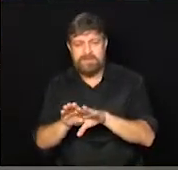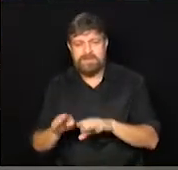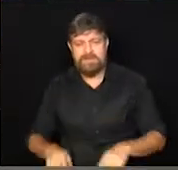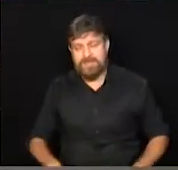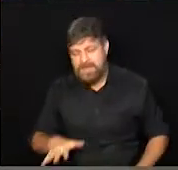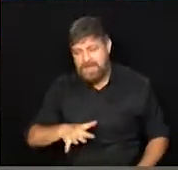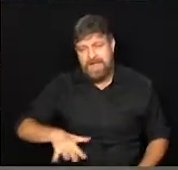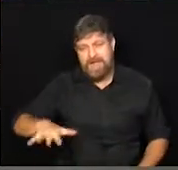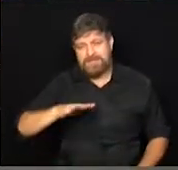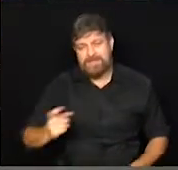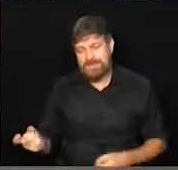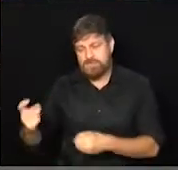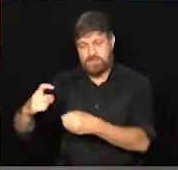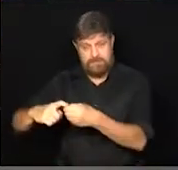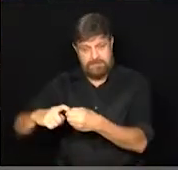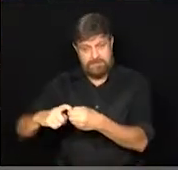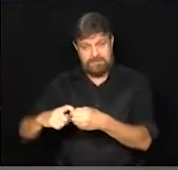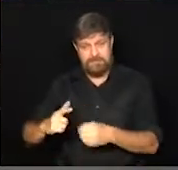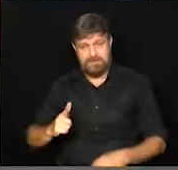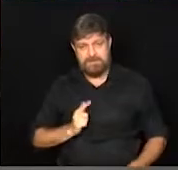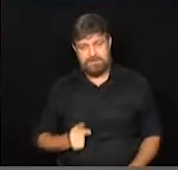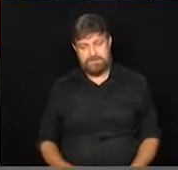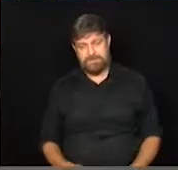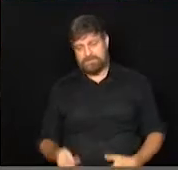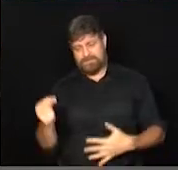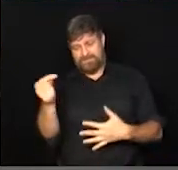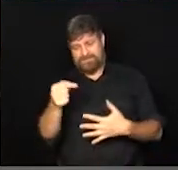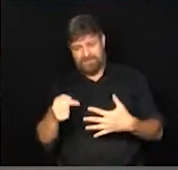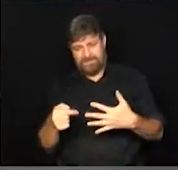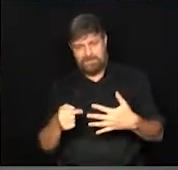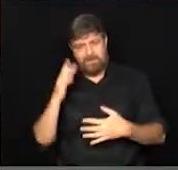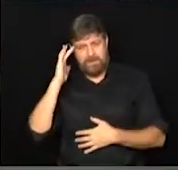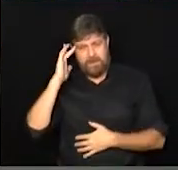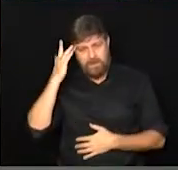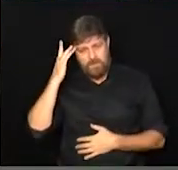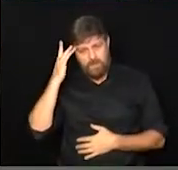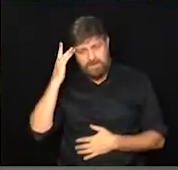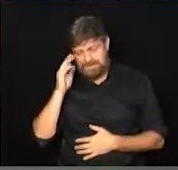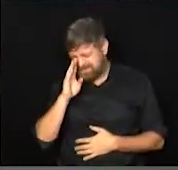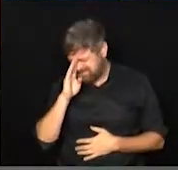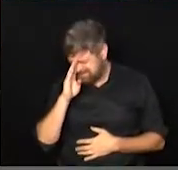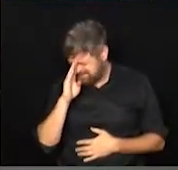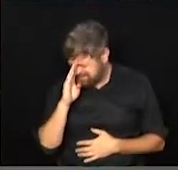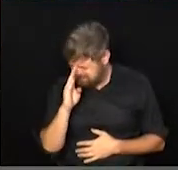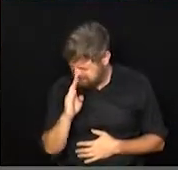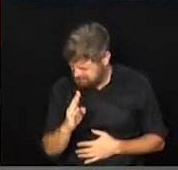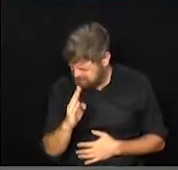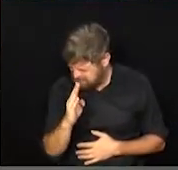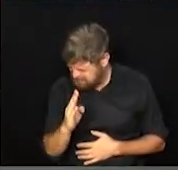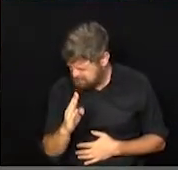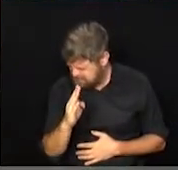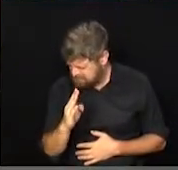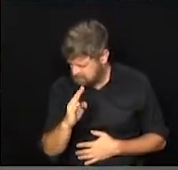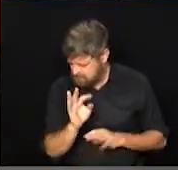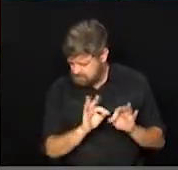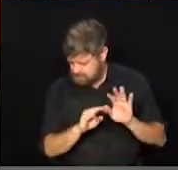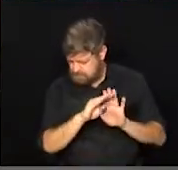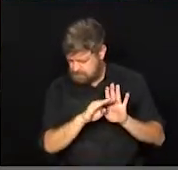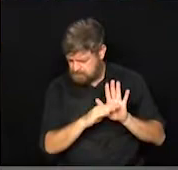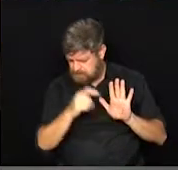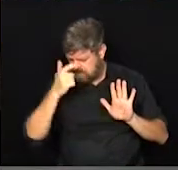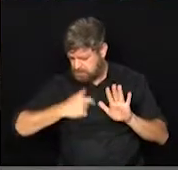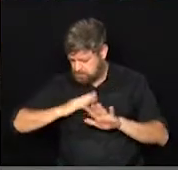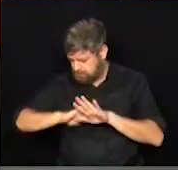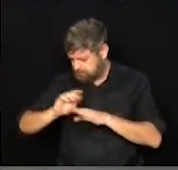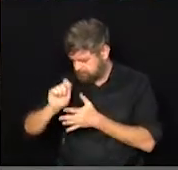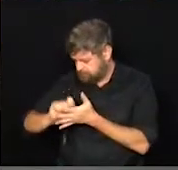rede conveniada. Esse é um dos pontos, e eu acho que esse é um dos pontos centrais num projeto de lei que eu apresentei, e eu